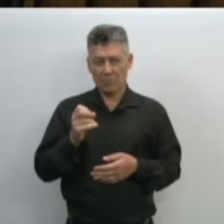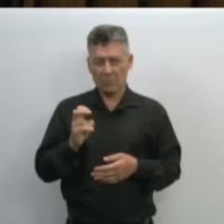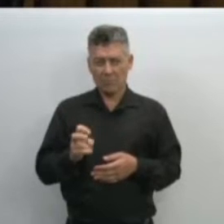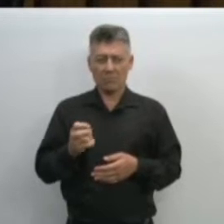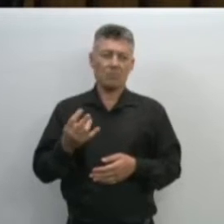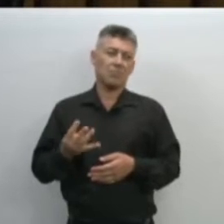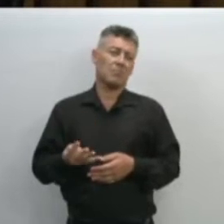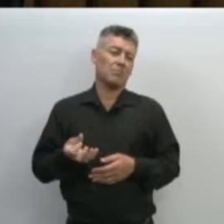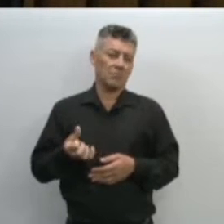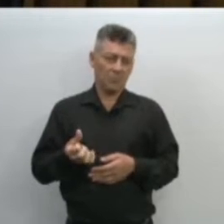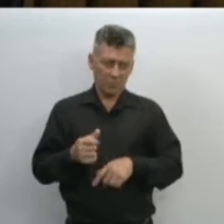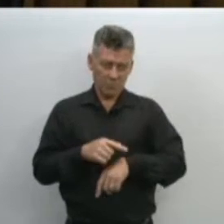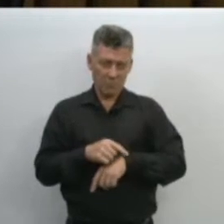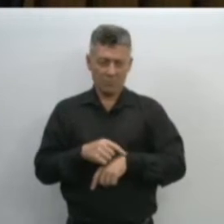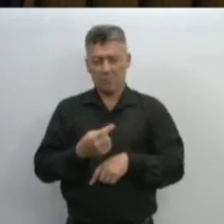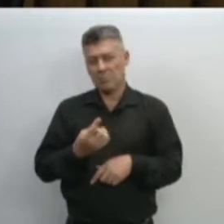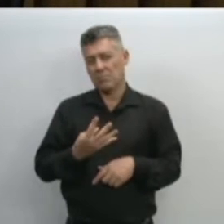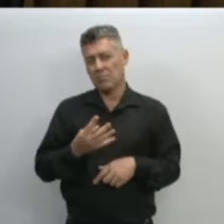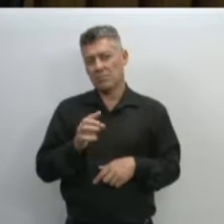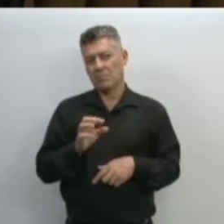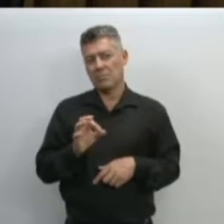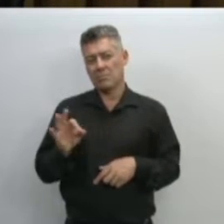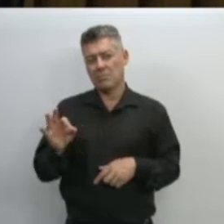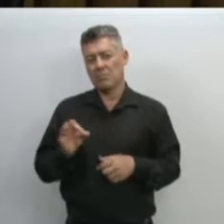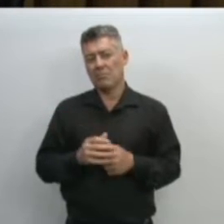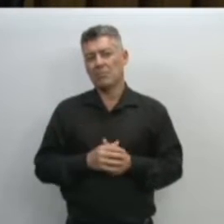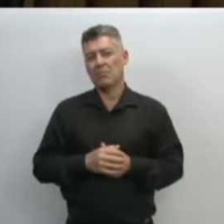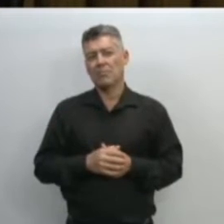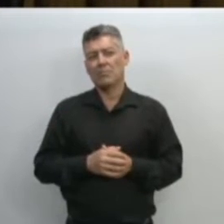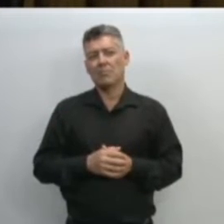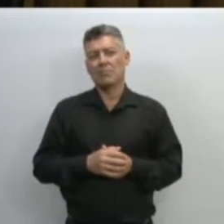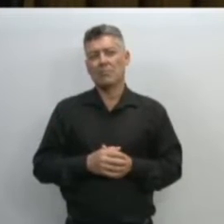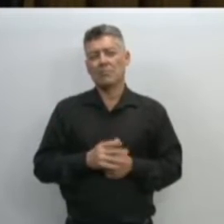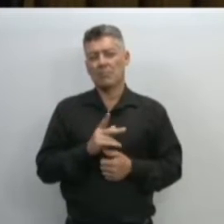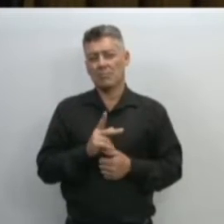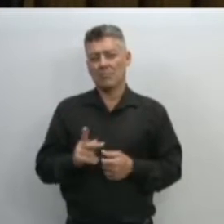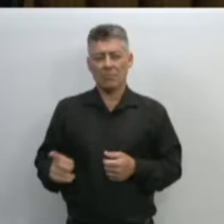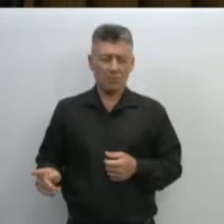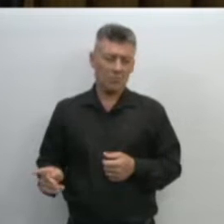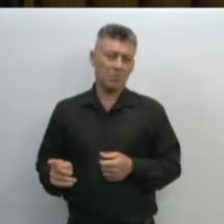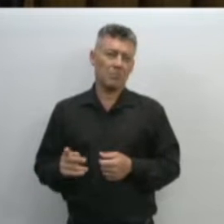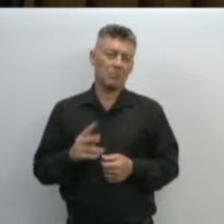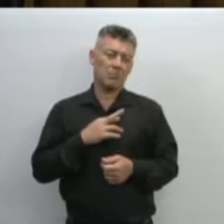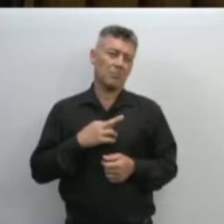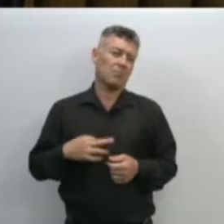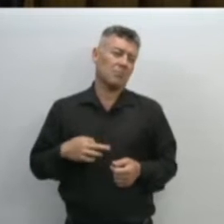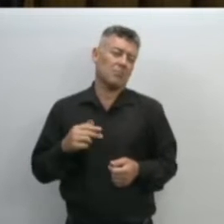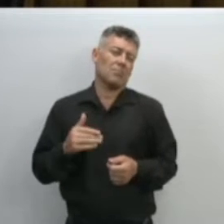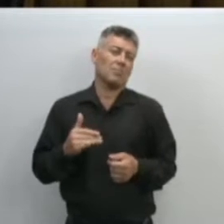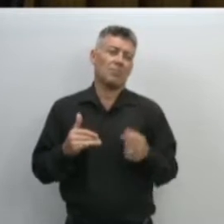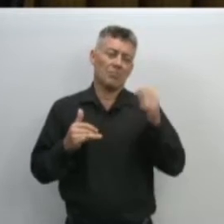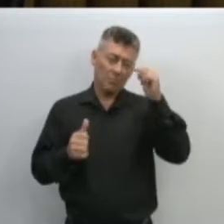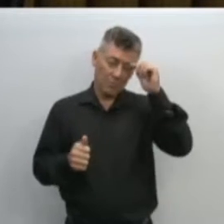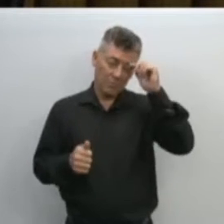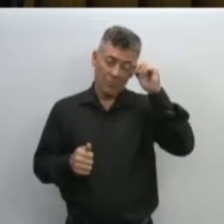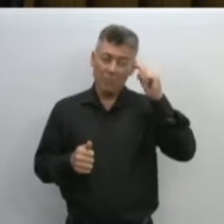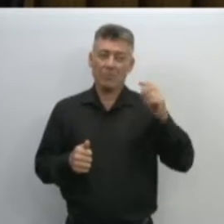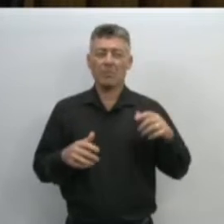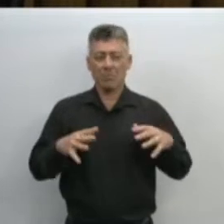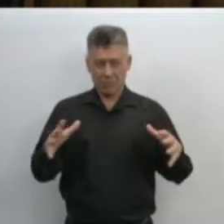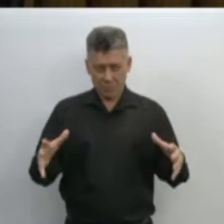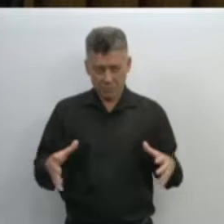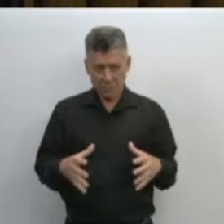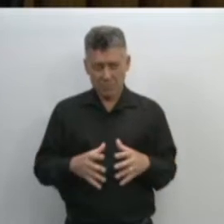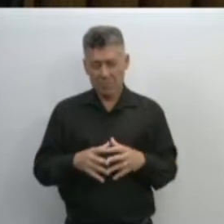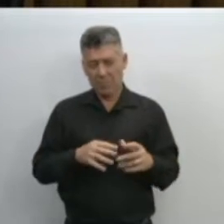capital, precisamente às 14, sob a presidência da excelentíssima senhora vereadora Nina Souza, reúne-se a